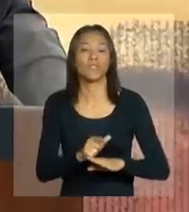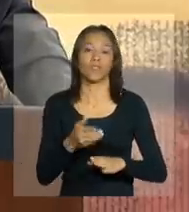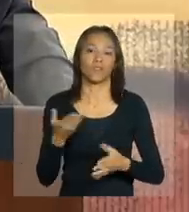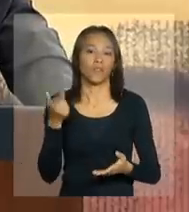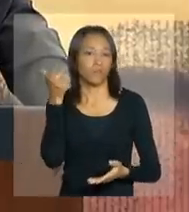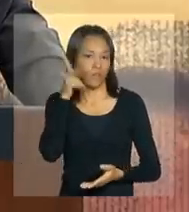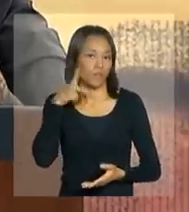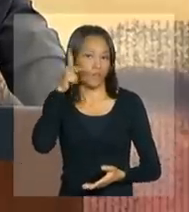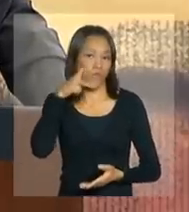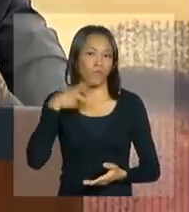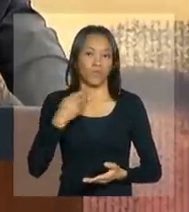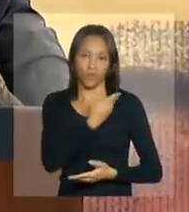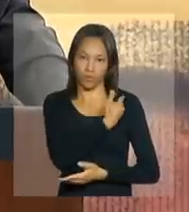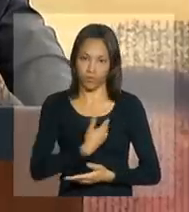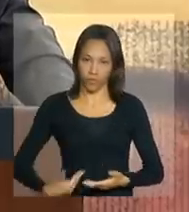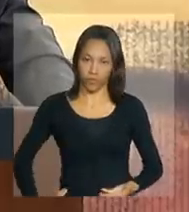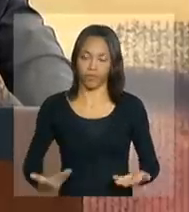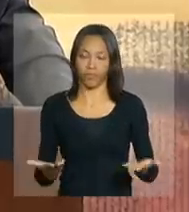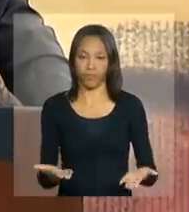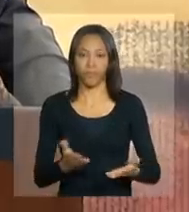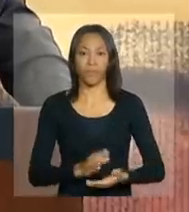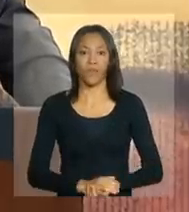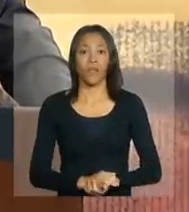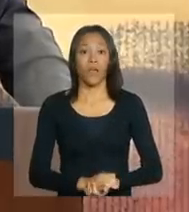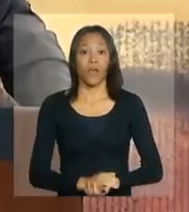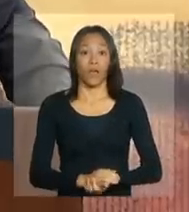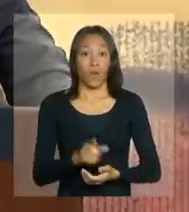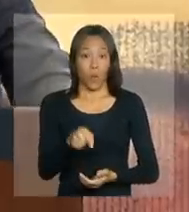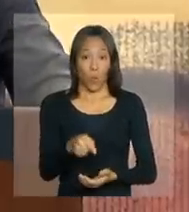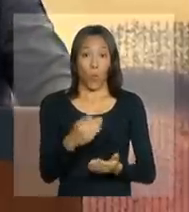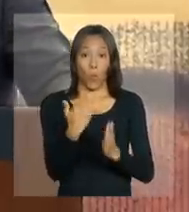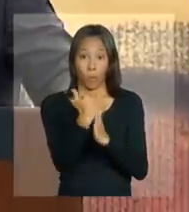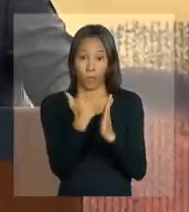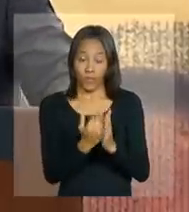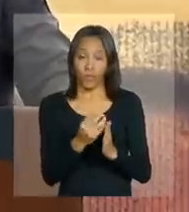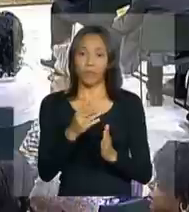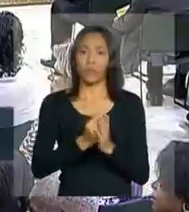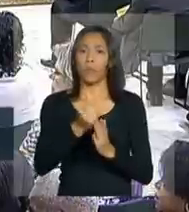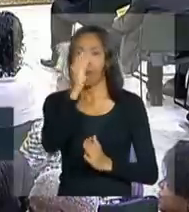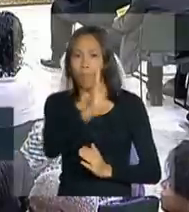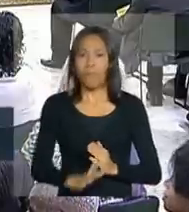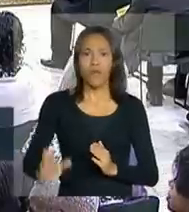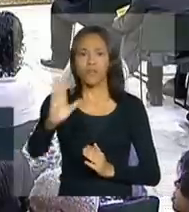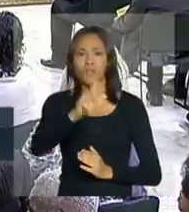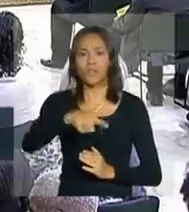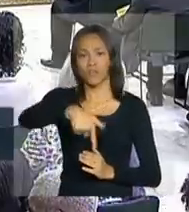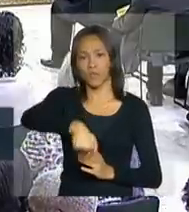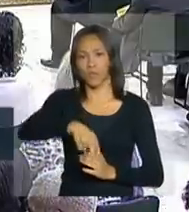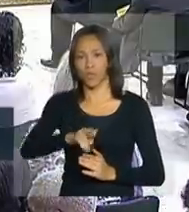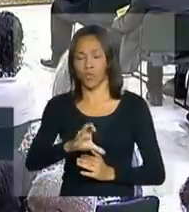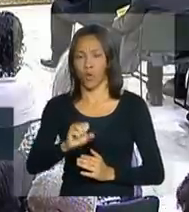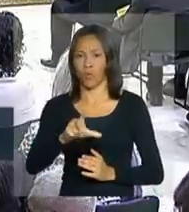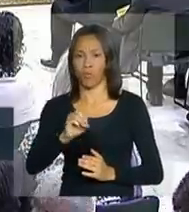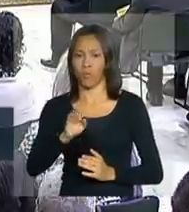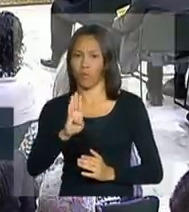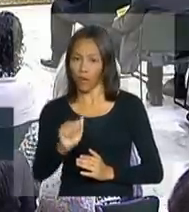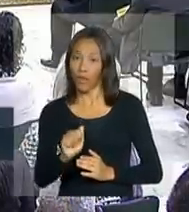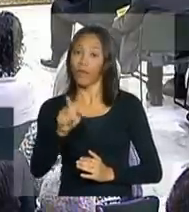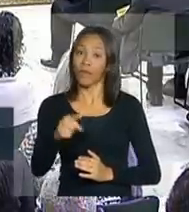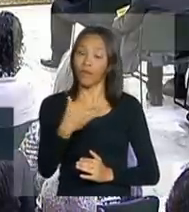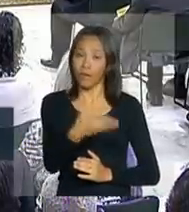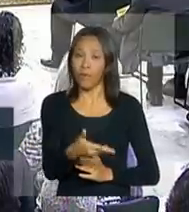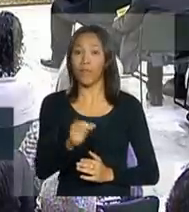públicas o Plano Brasil colomb que é coordenado pela cepir a equipe da nossa ministra